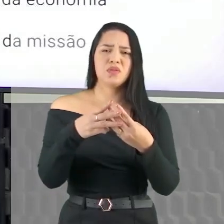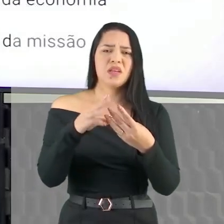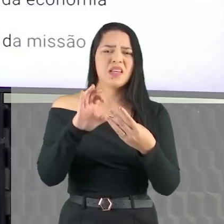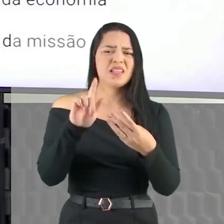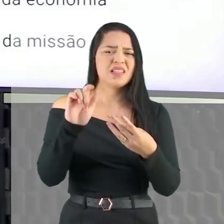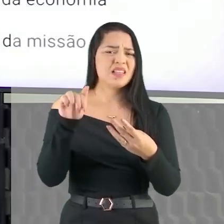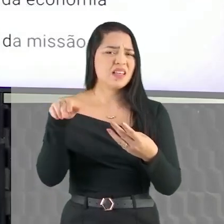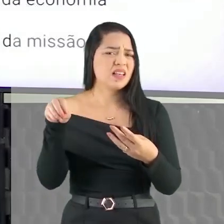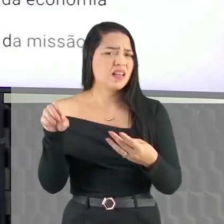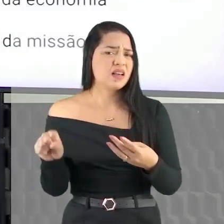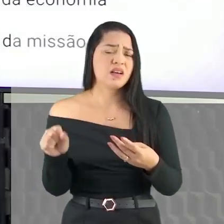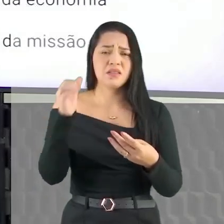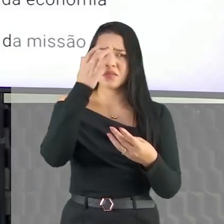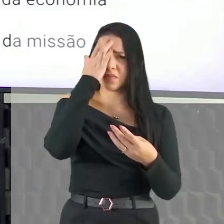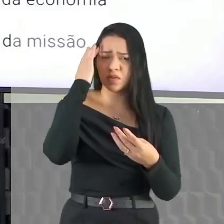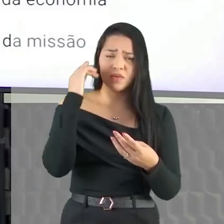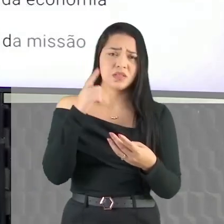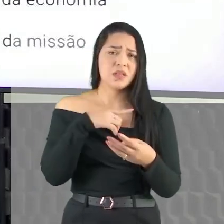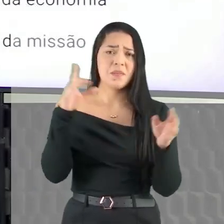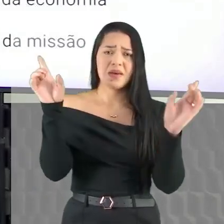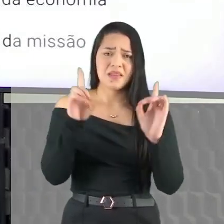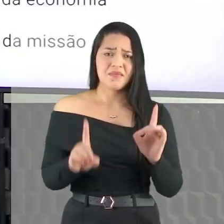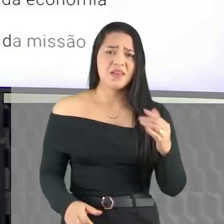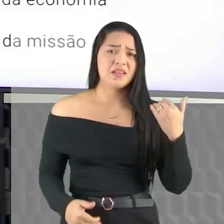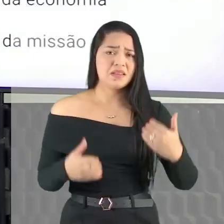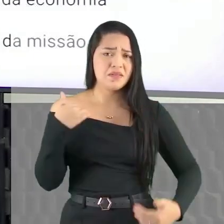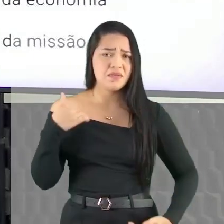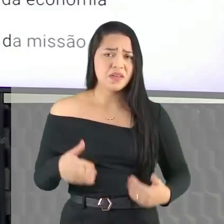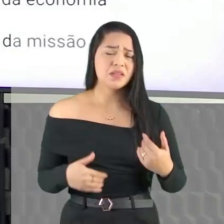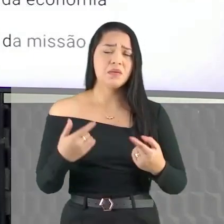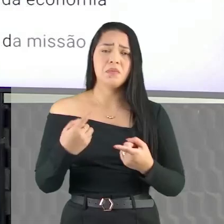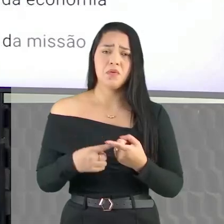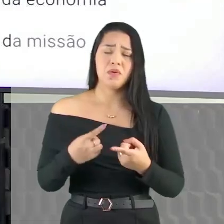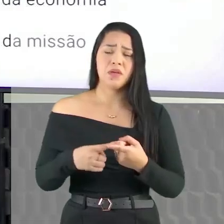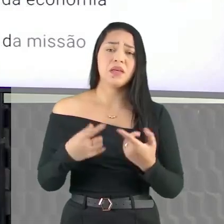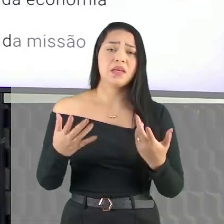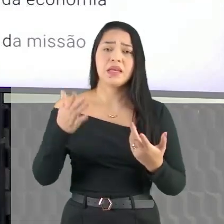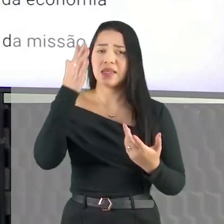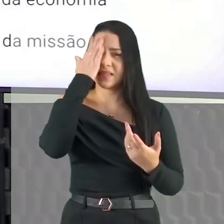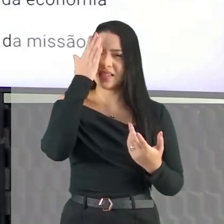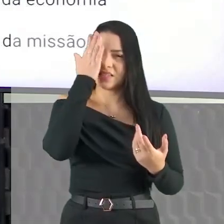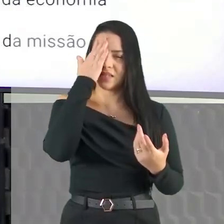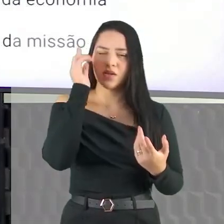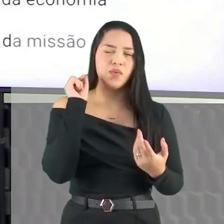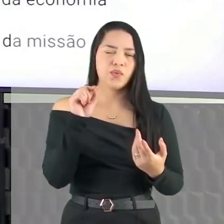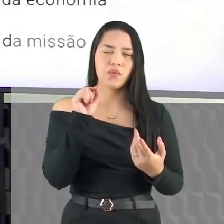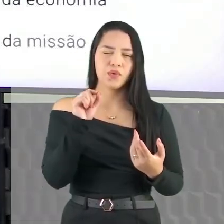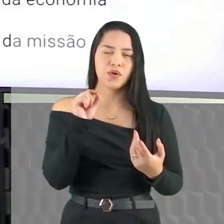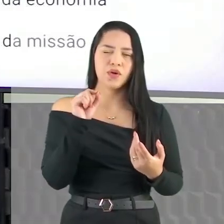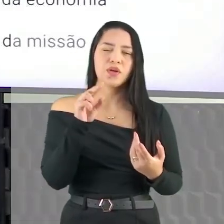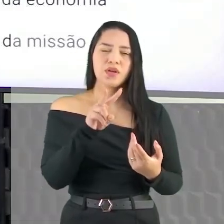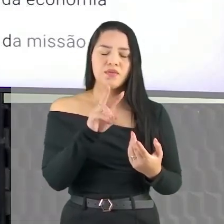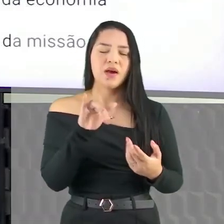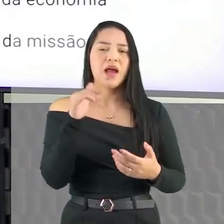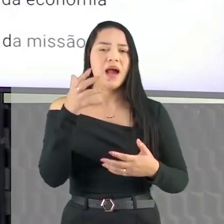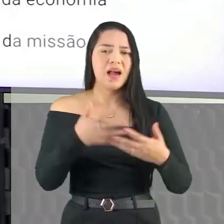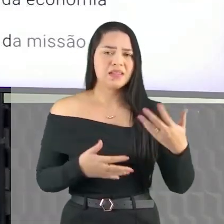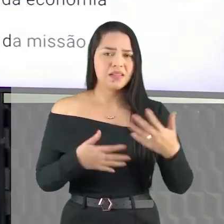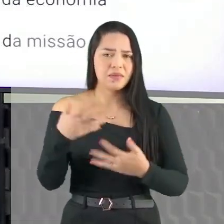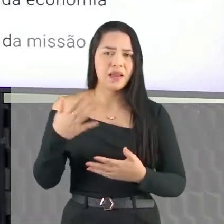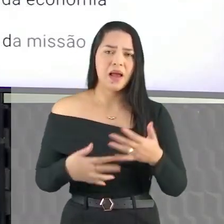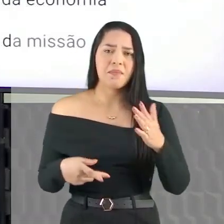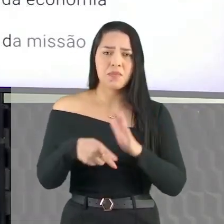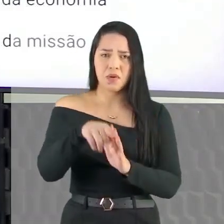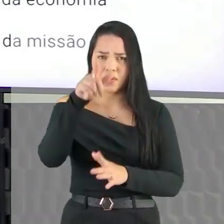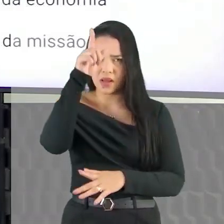ciganos, pessoas que tinham alguma deficiência física, né, porque entendia-se ele que isso iria atrapalhar a